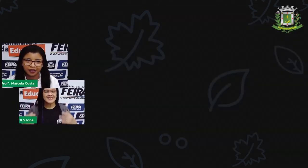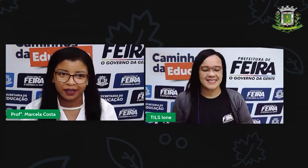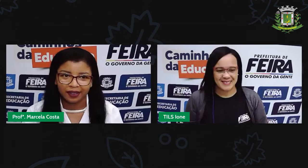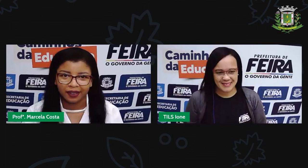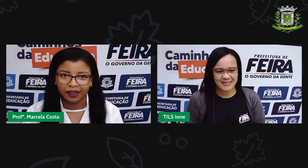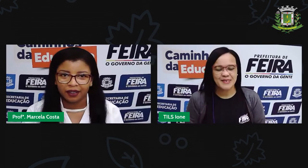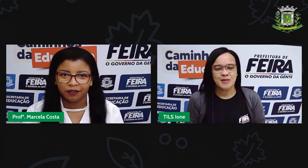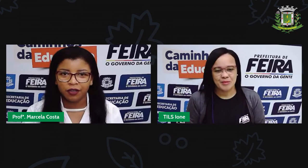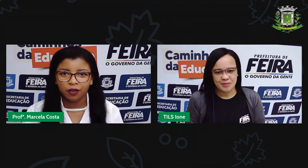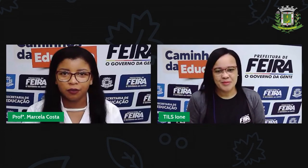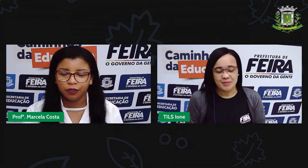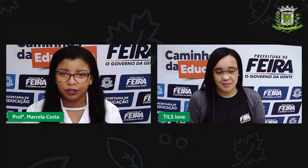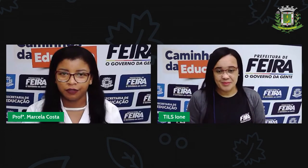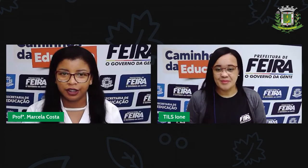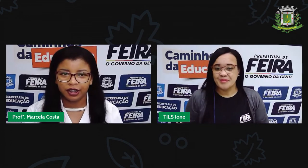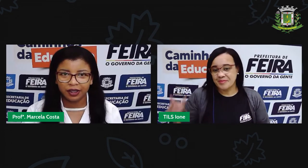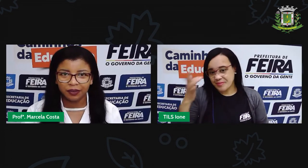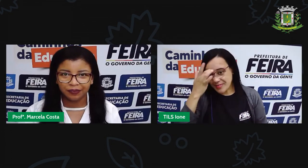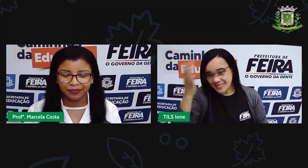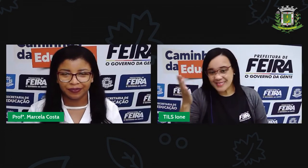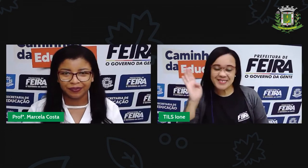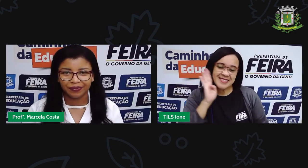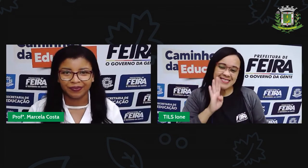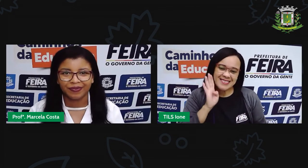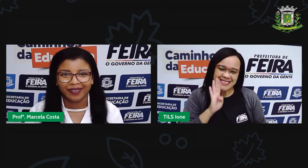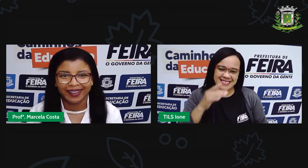acertamos. Viu como foi divertido?